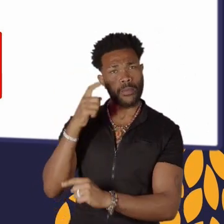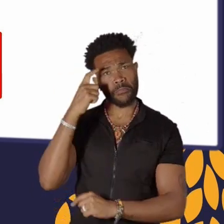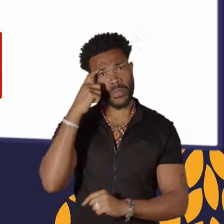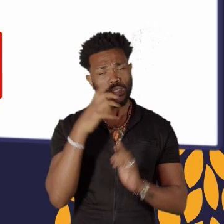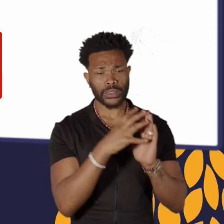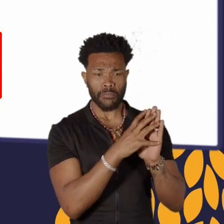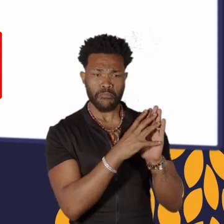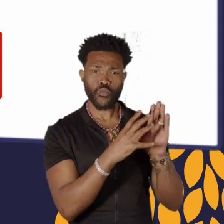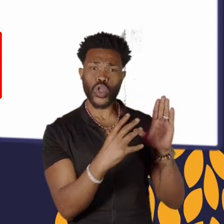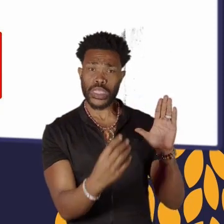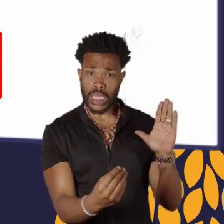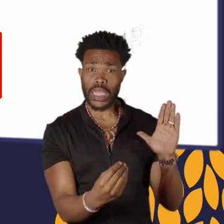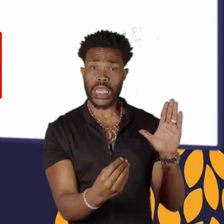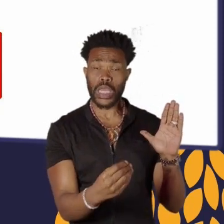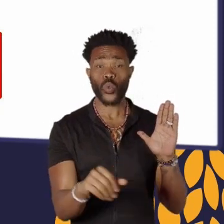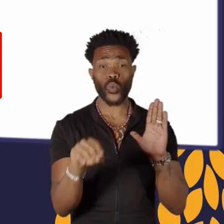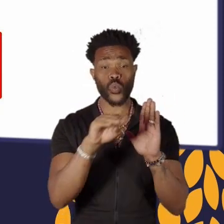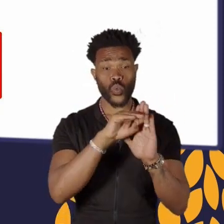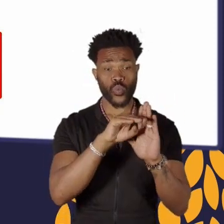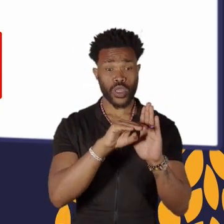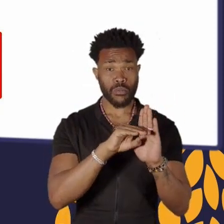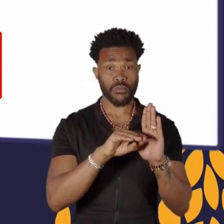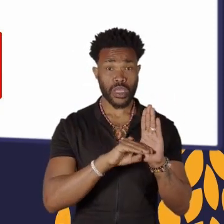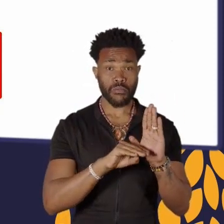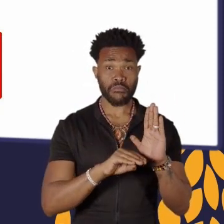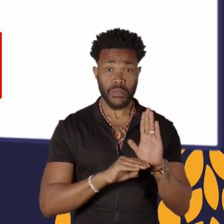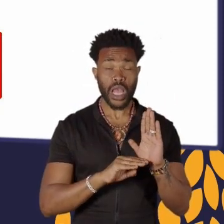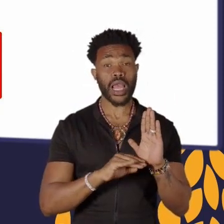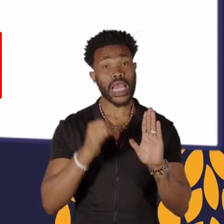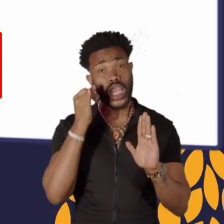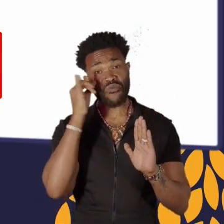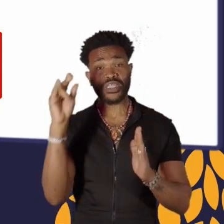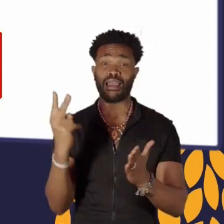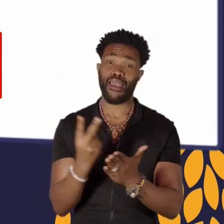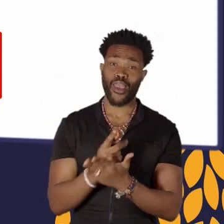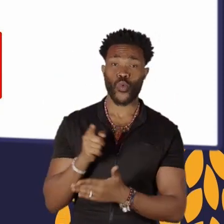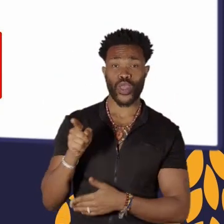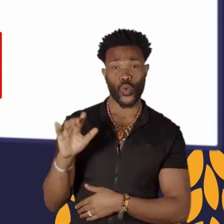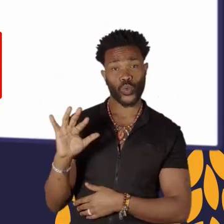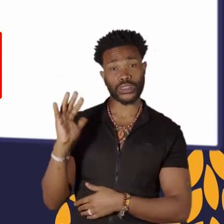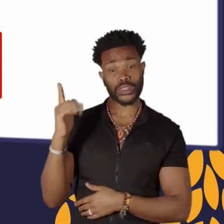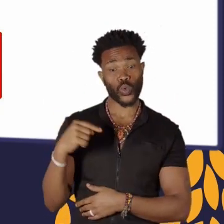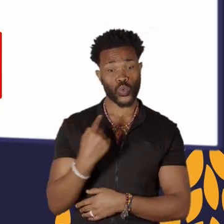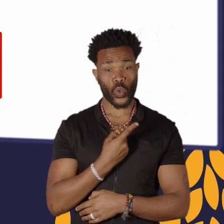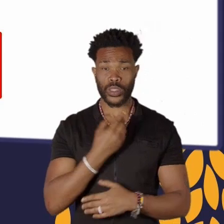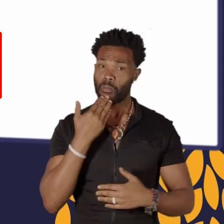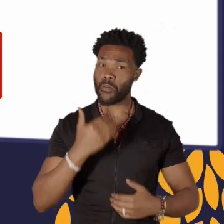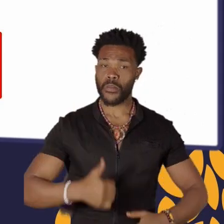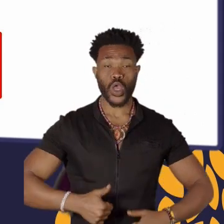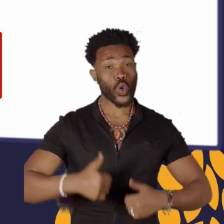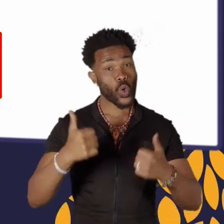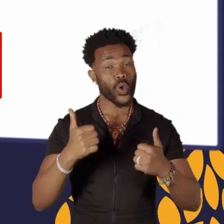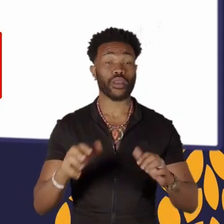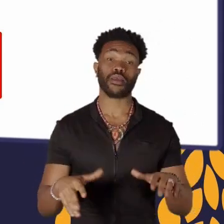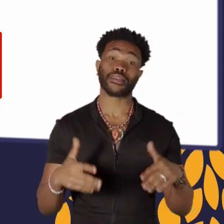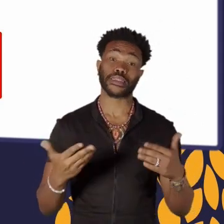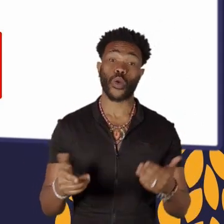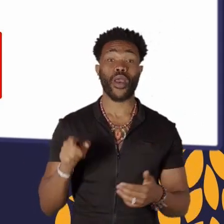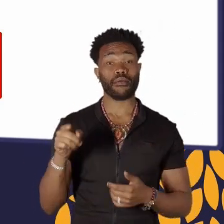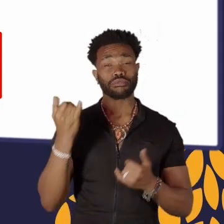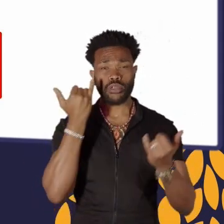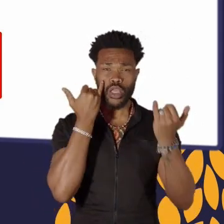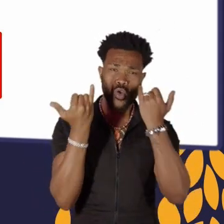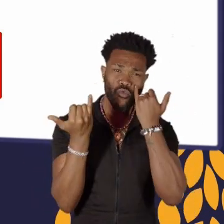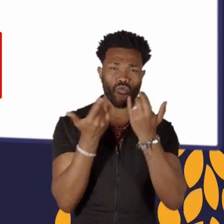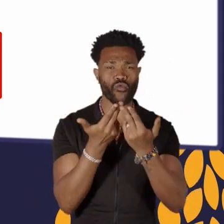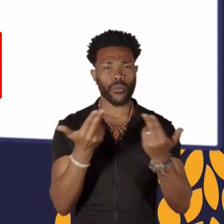modelo que regulatório, que evite os erros cometidos, que a gente aprimore, enfim. Então, acho que esse dado é um dado